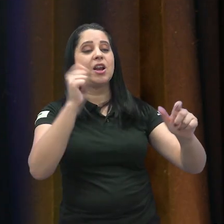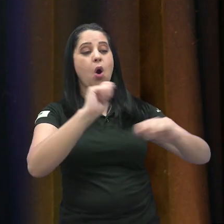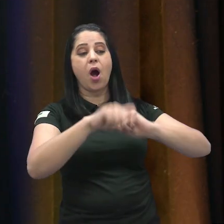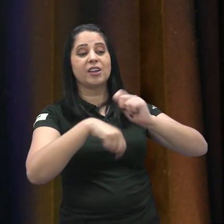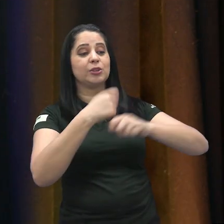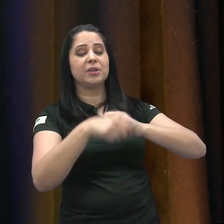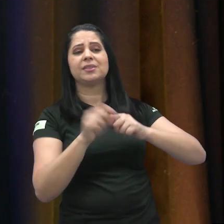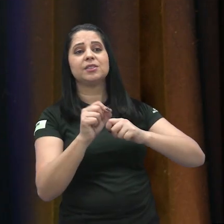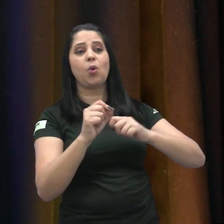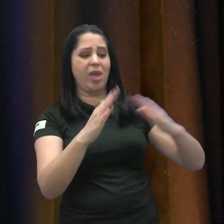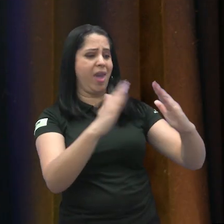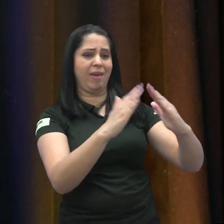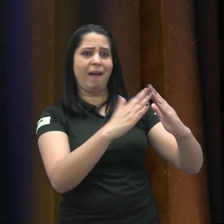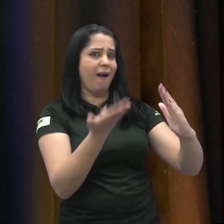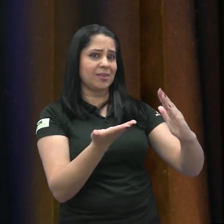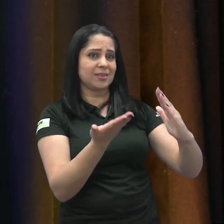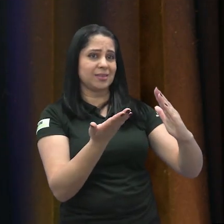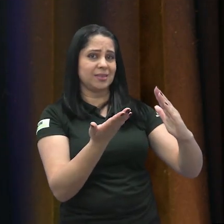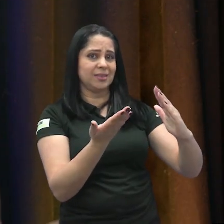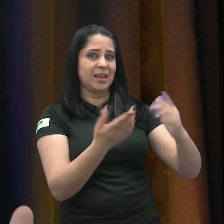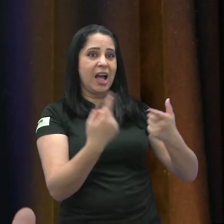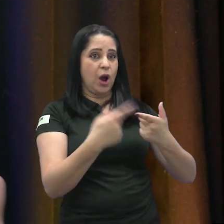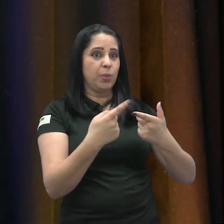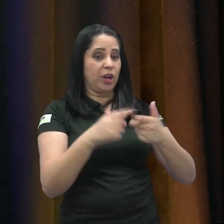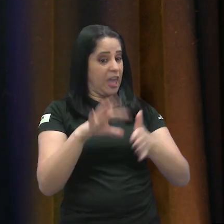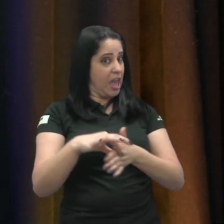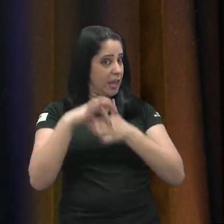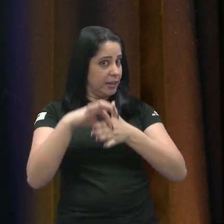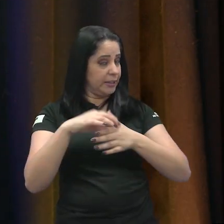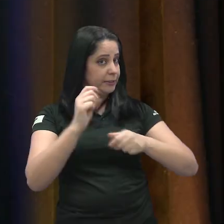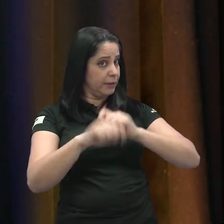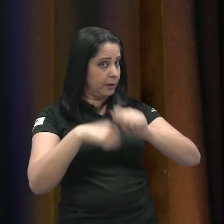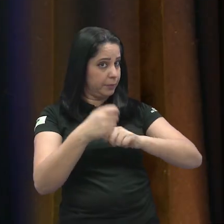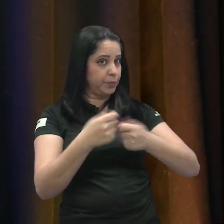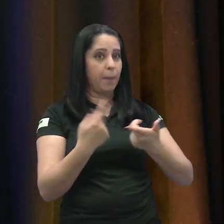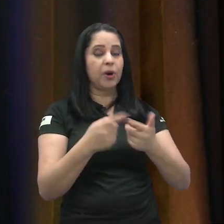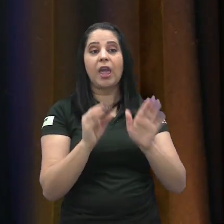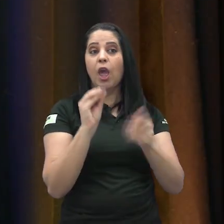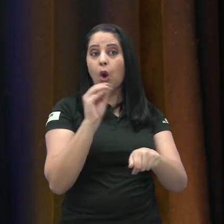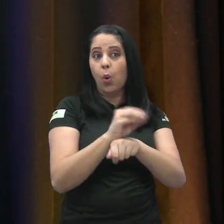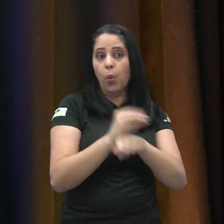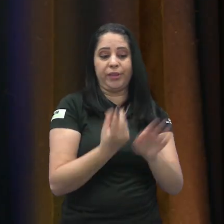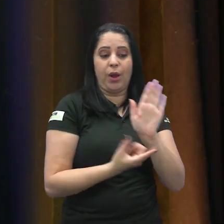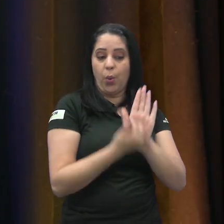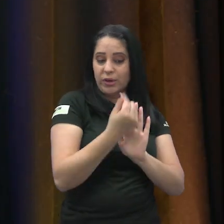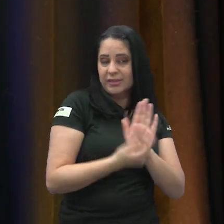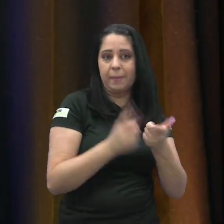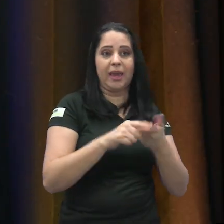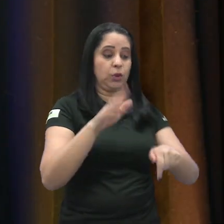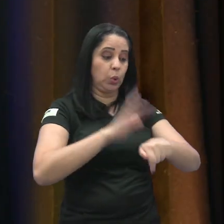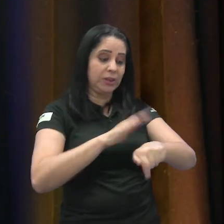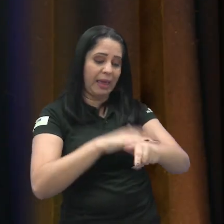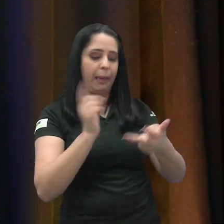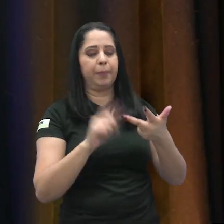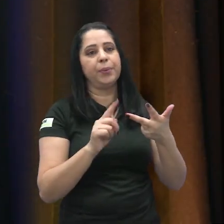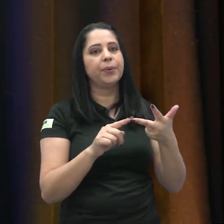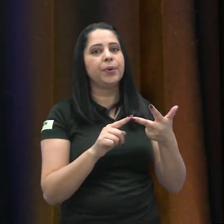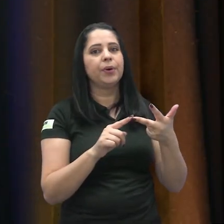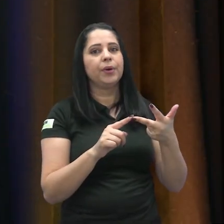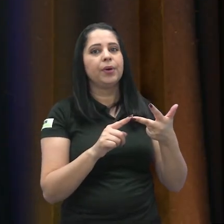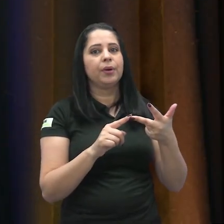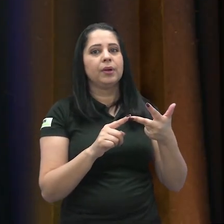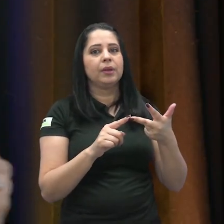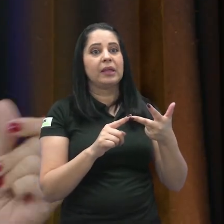Porque em casa é isso que você faz. Você é uma líder e uma administradora que faz gestão de recursos financeiros, você faz gestão do tempo, você faz a